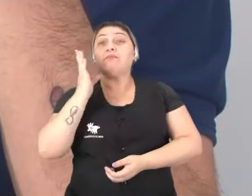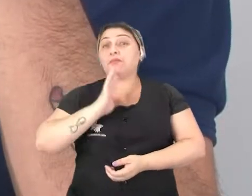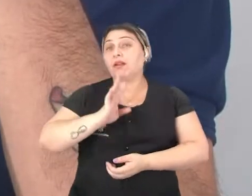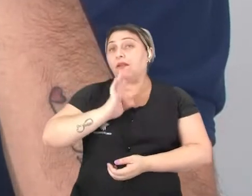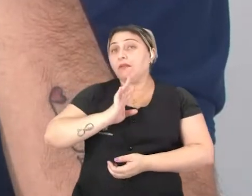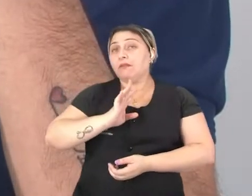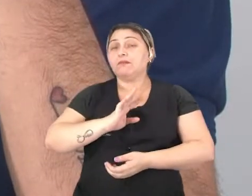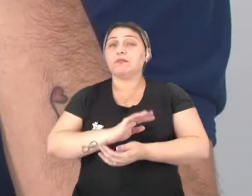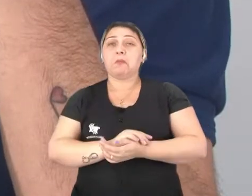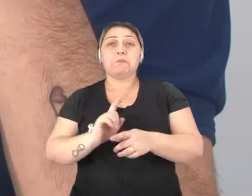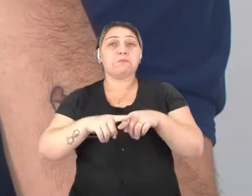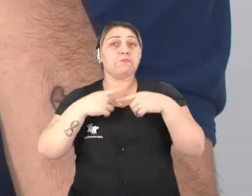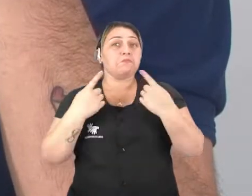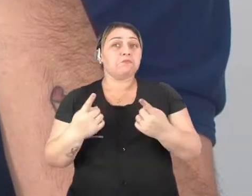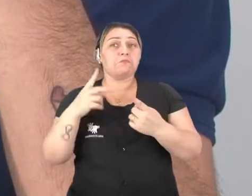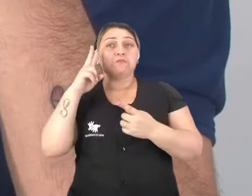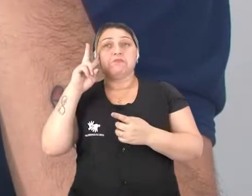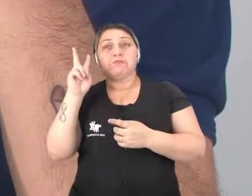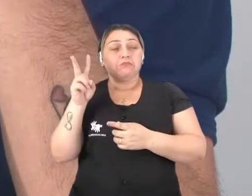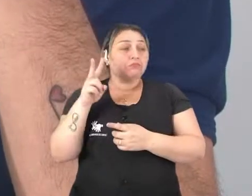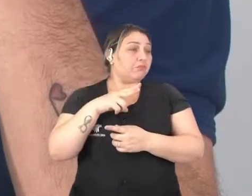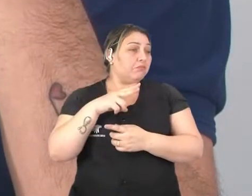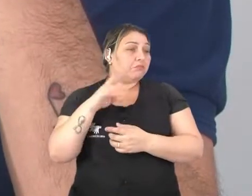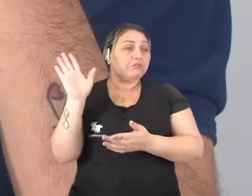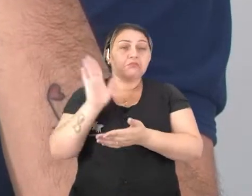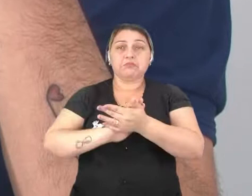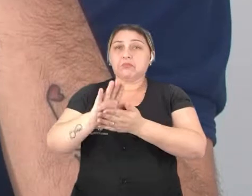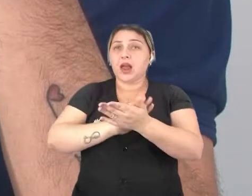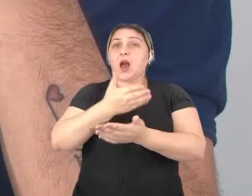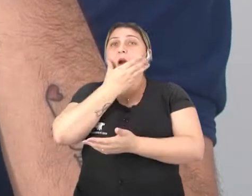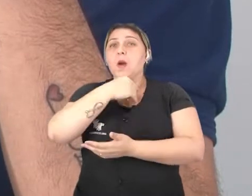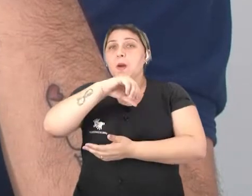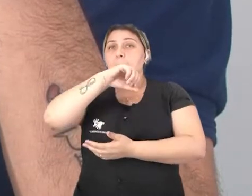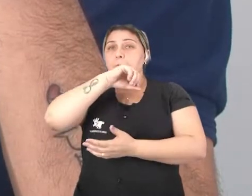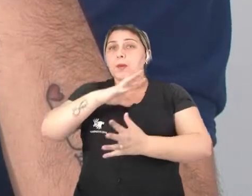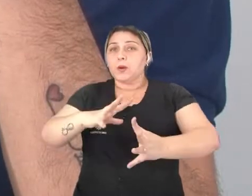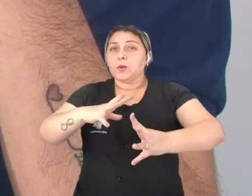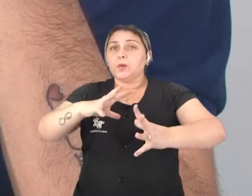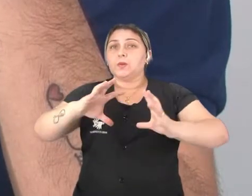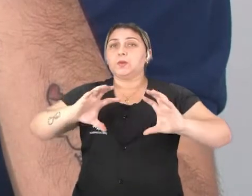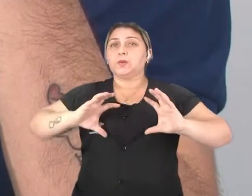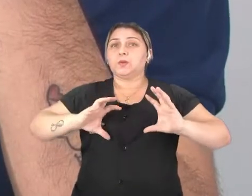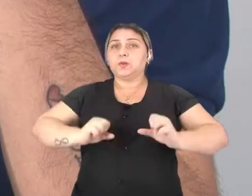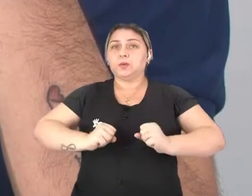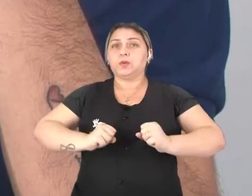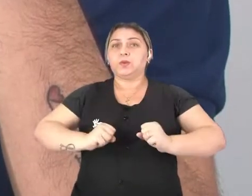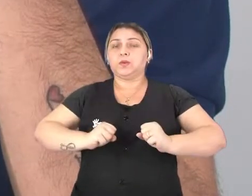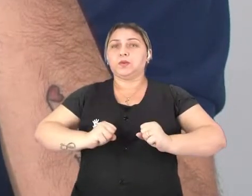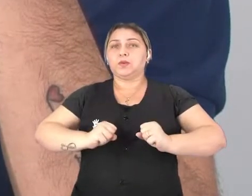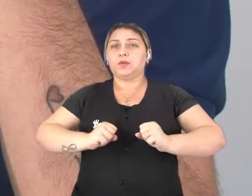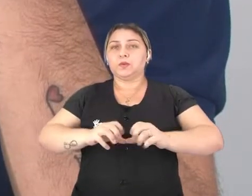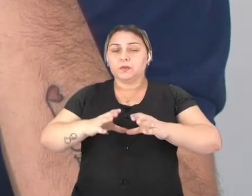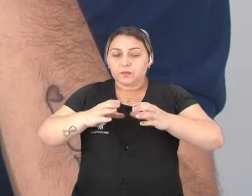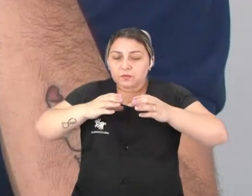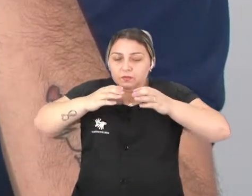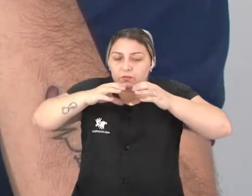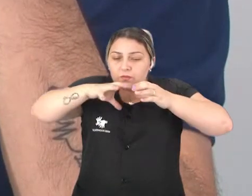Legal, mas não desviou os olhos da tela. O pai segurou a bola com as mãos e a